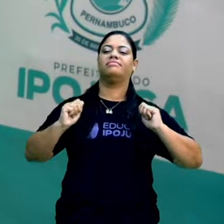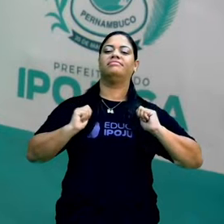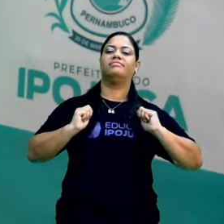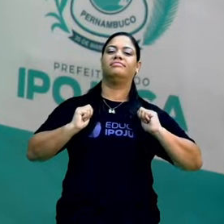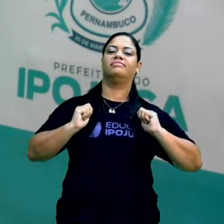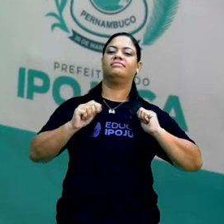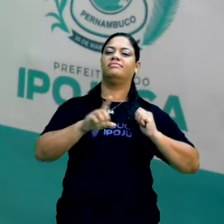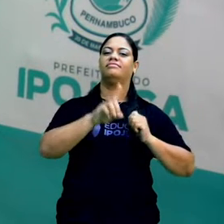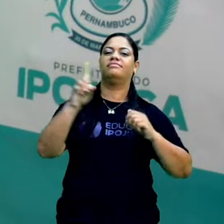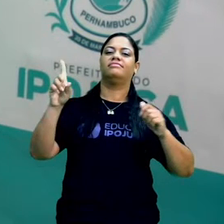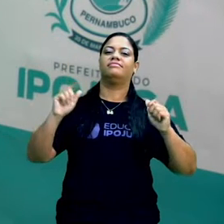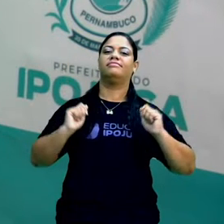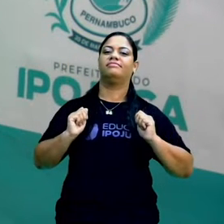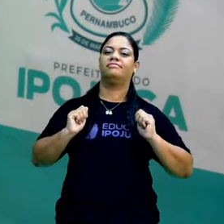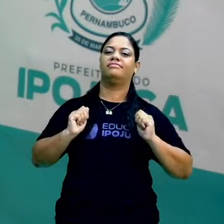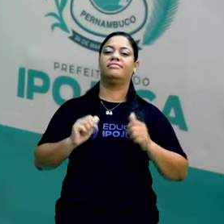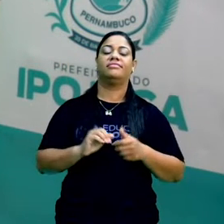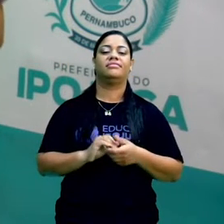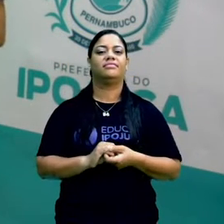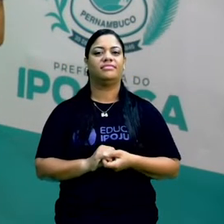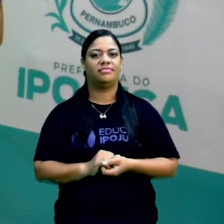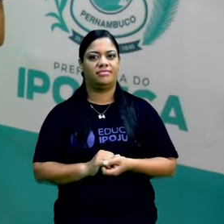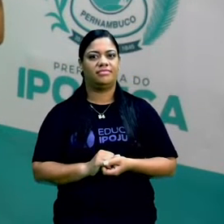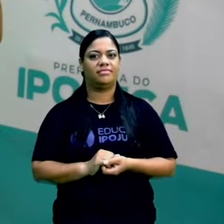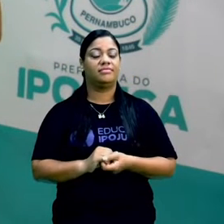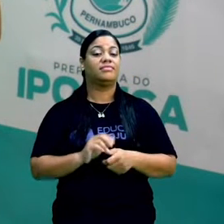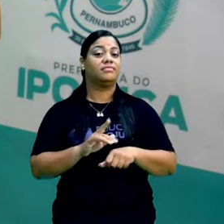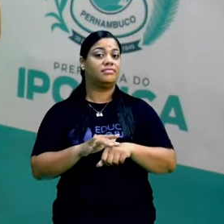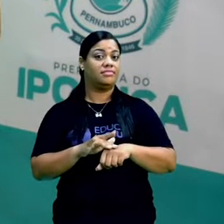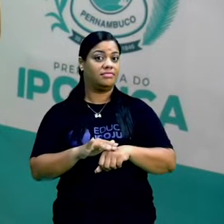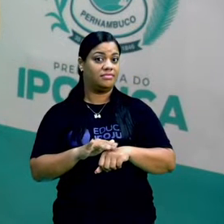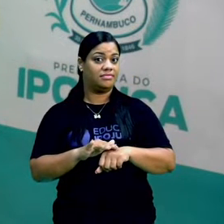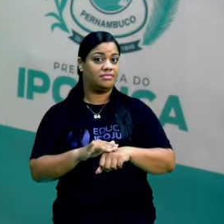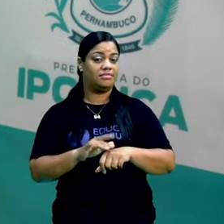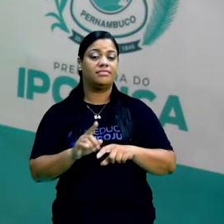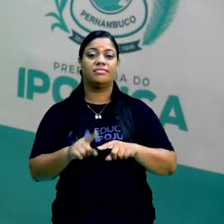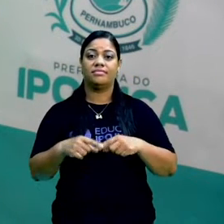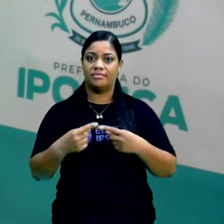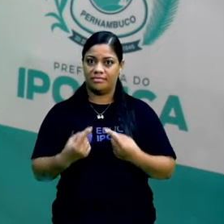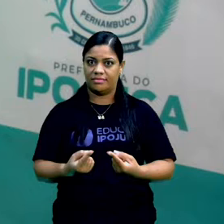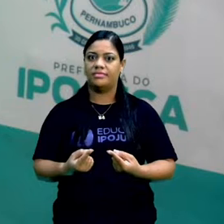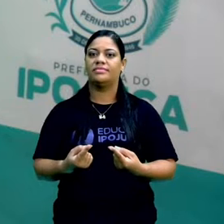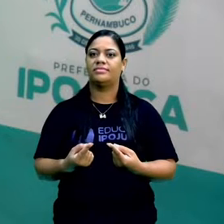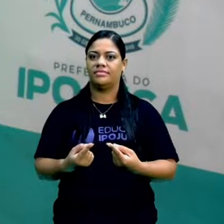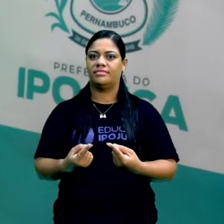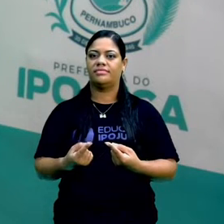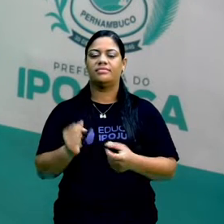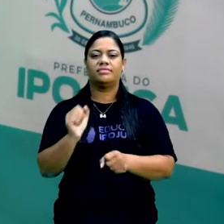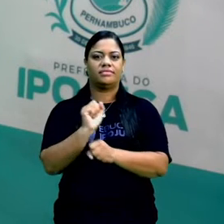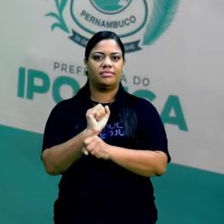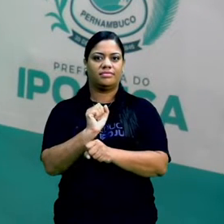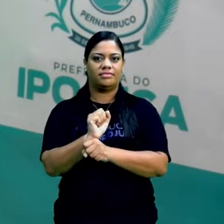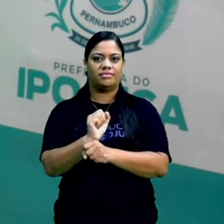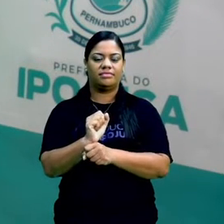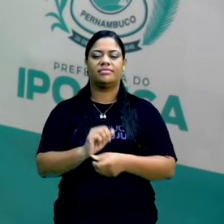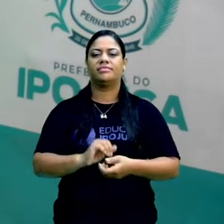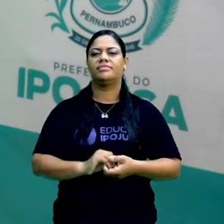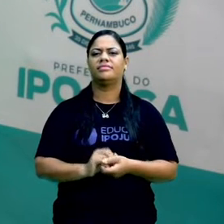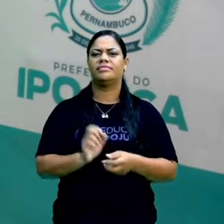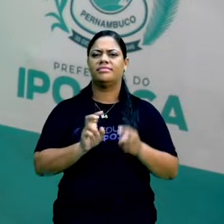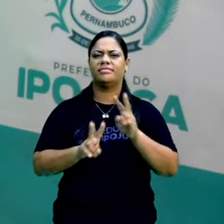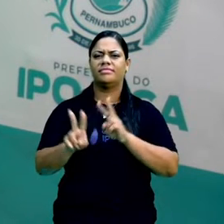dias folgado, mesmo doentinho, mas ficou paradinho um pouquinho. Mas nós